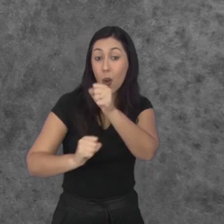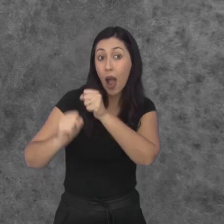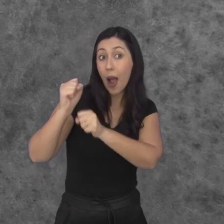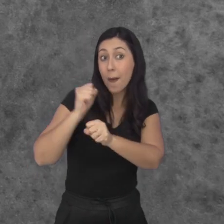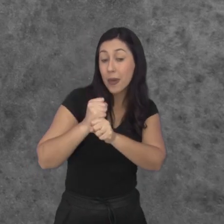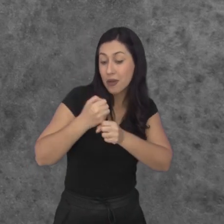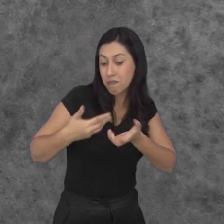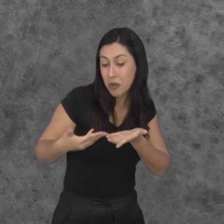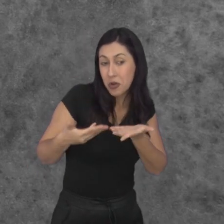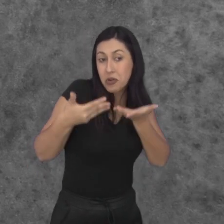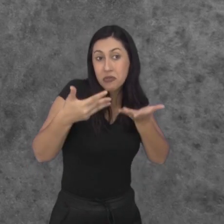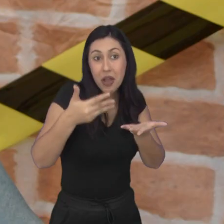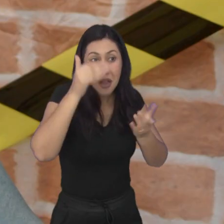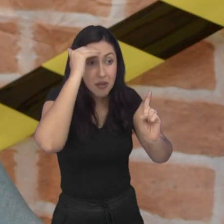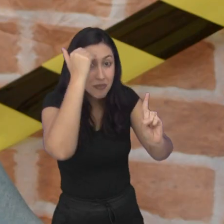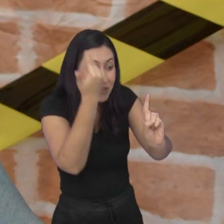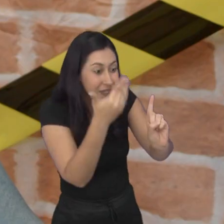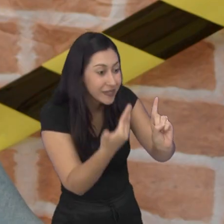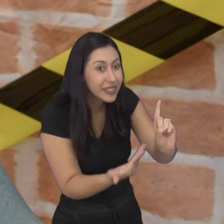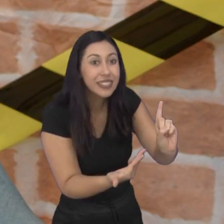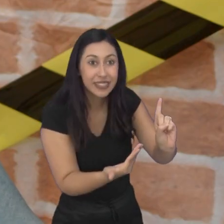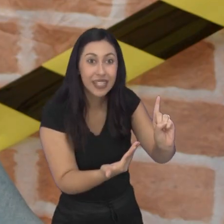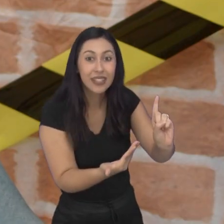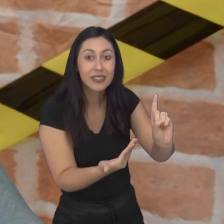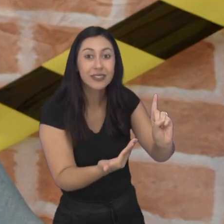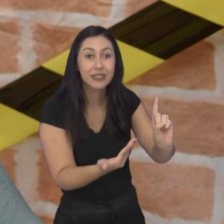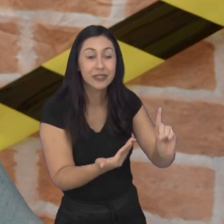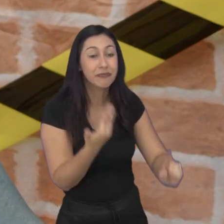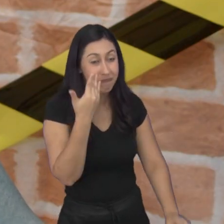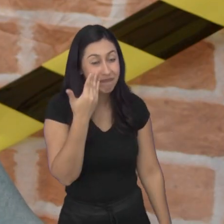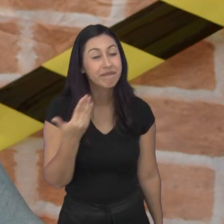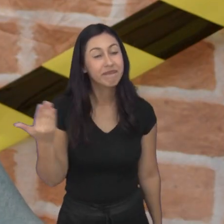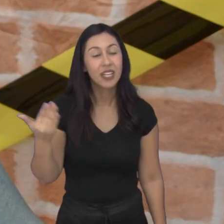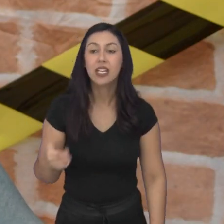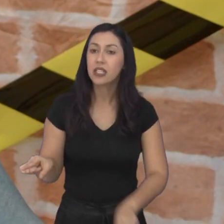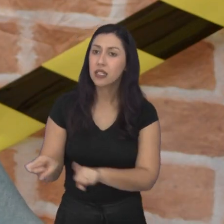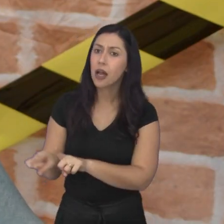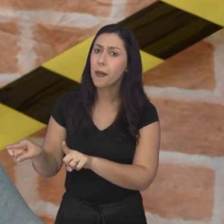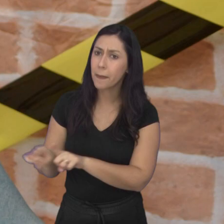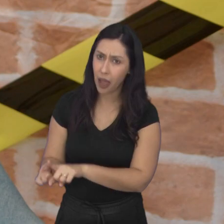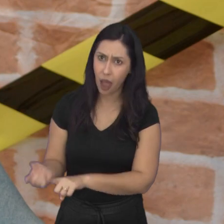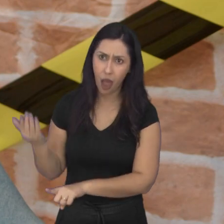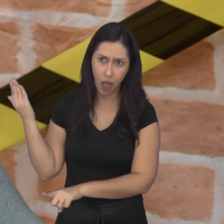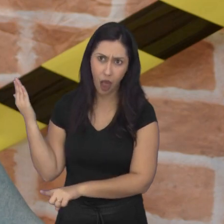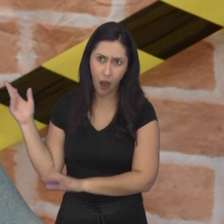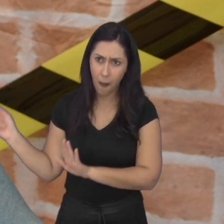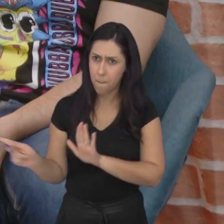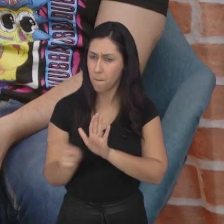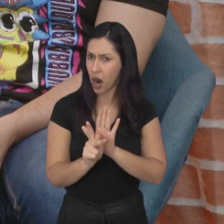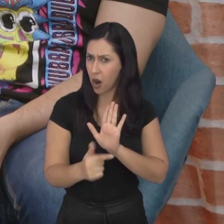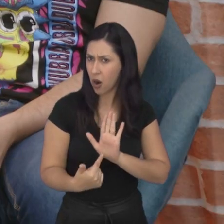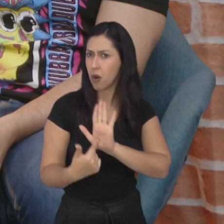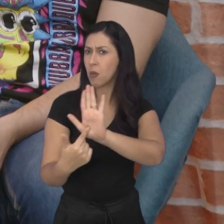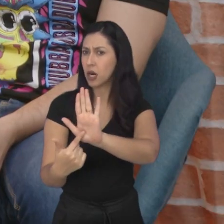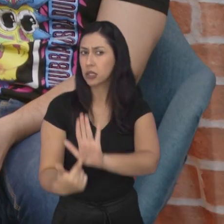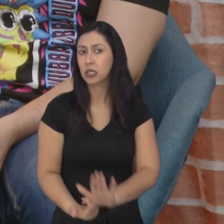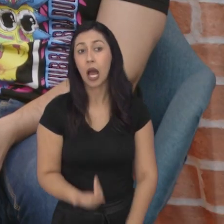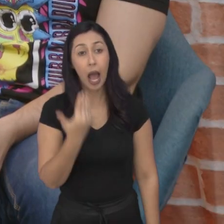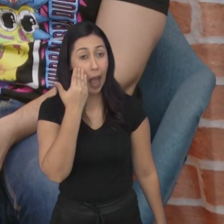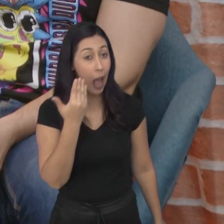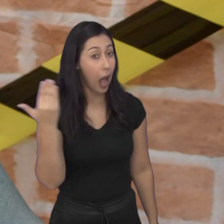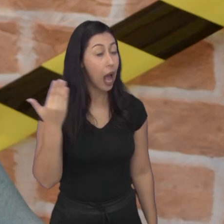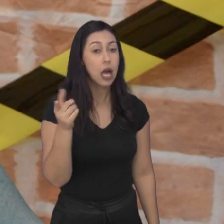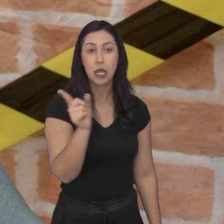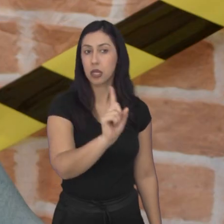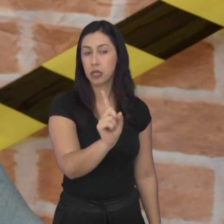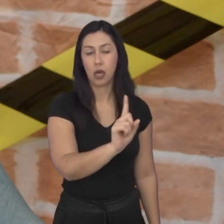passado para homenageá-lo em algum momento. E inclusive, esse aí é um texto dele. Foi parte de uma exposição, né, essa arte? Essa